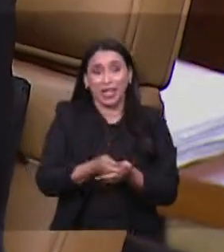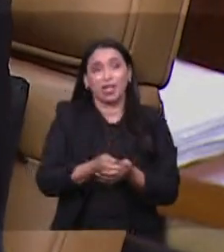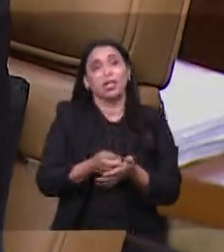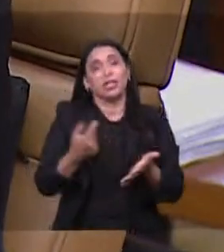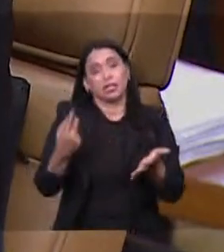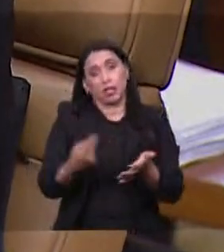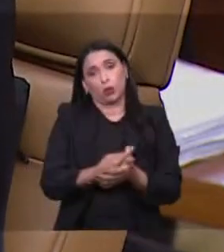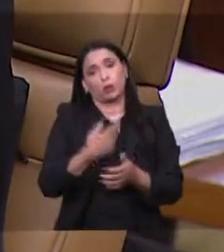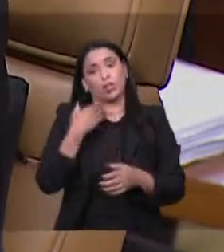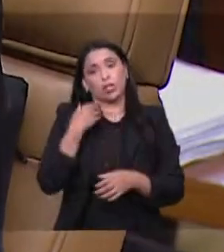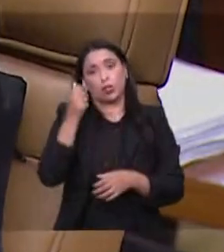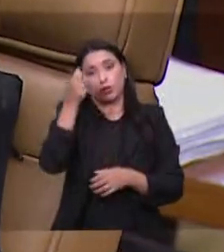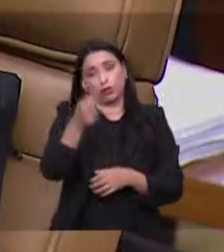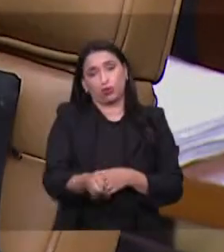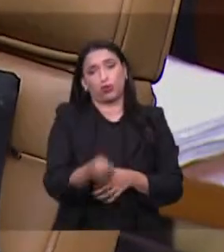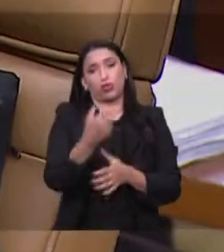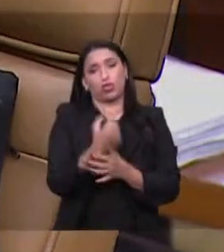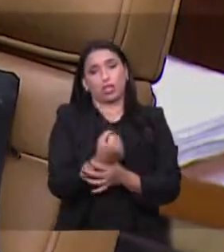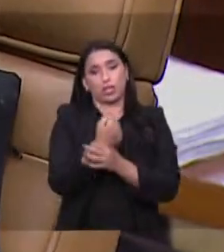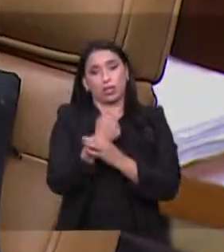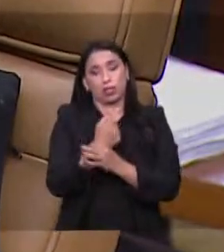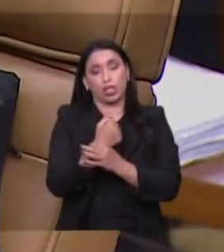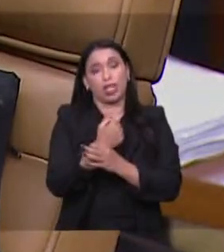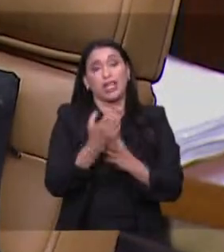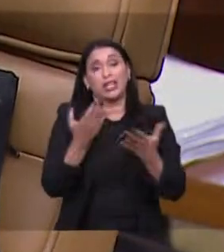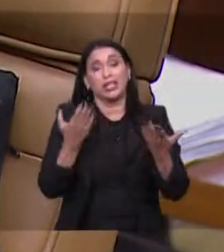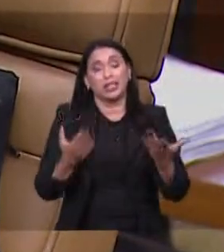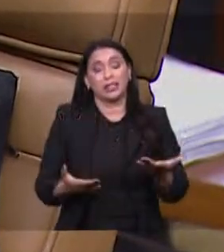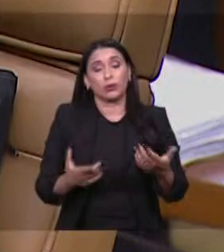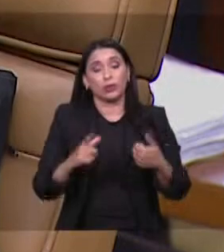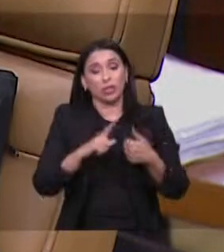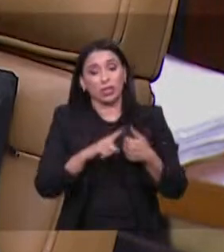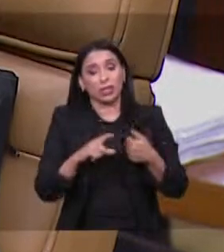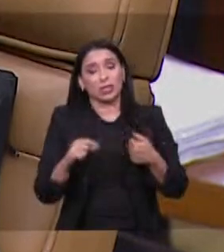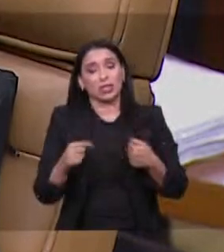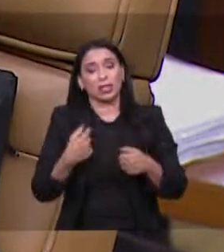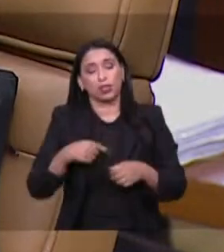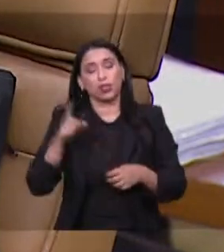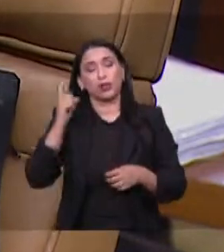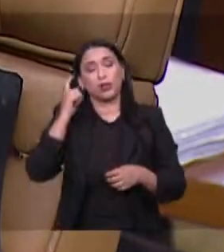de garantias. Então, nesse particular, senhora presidente,